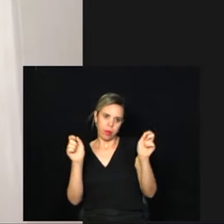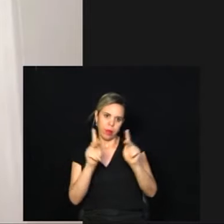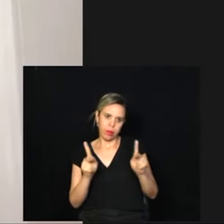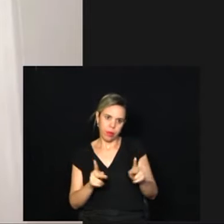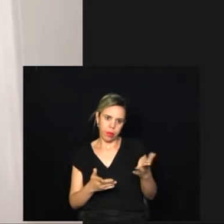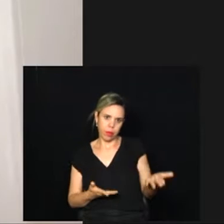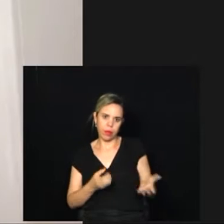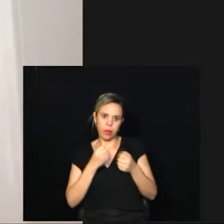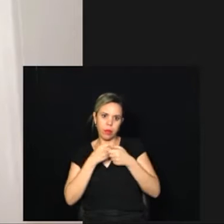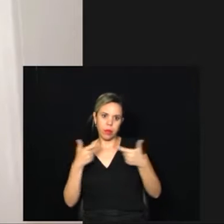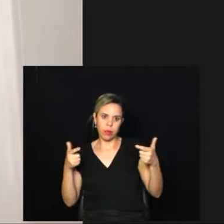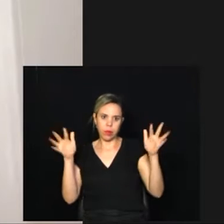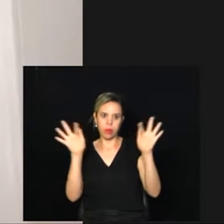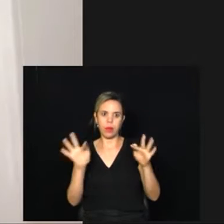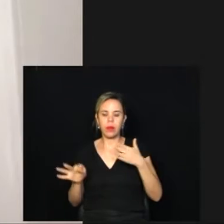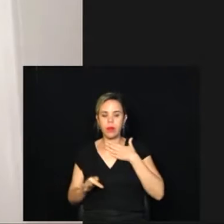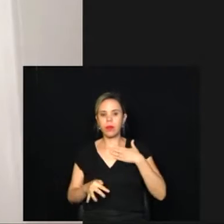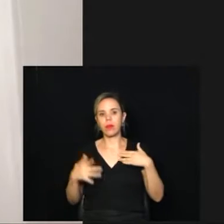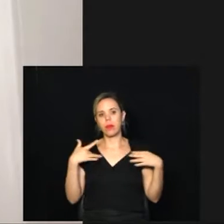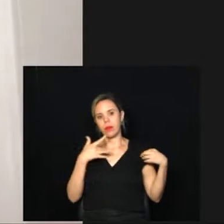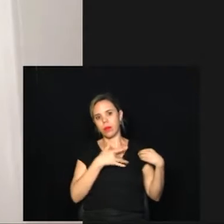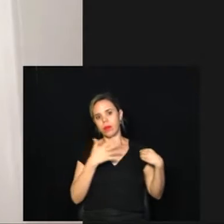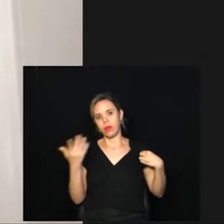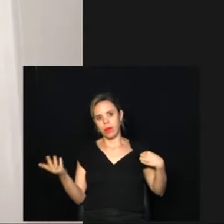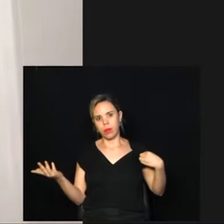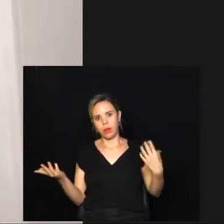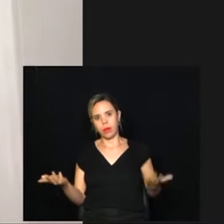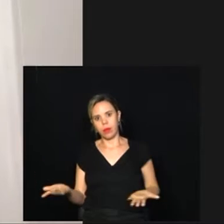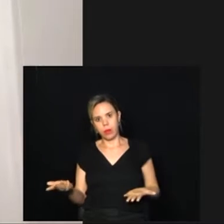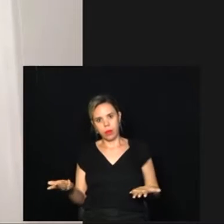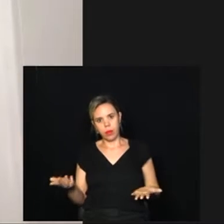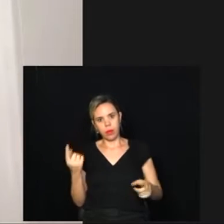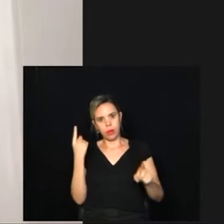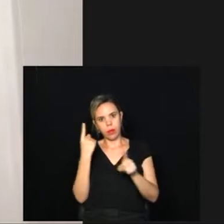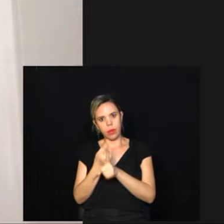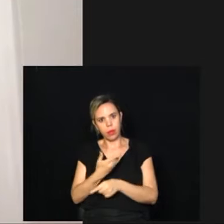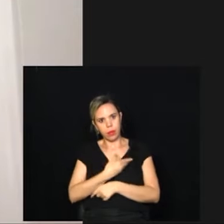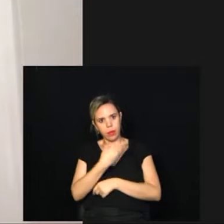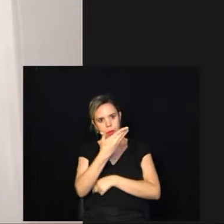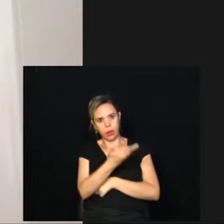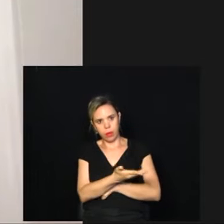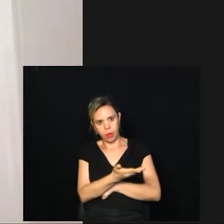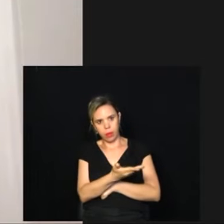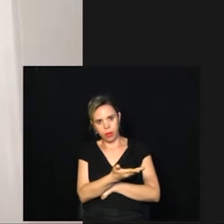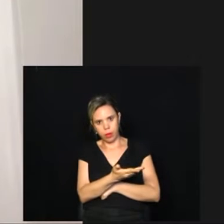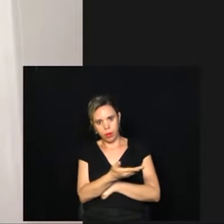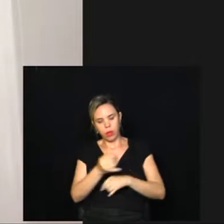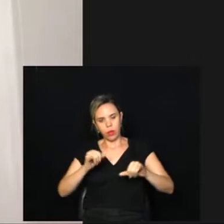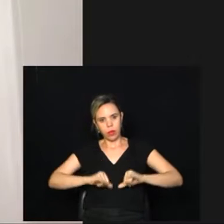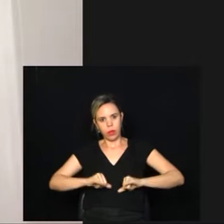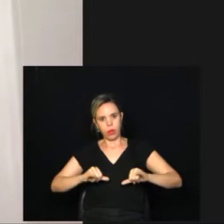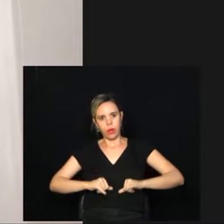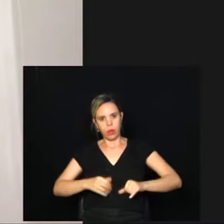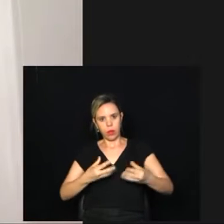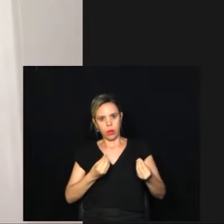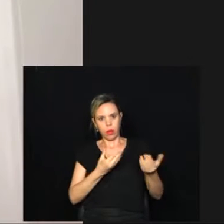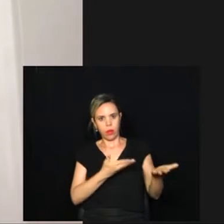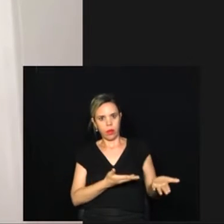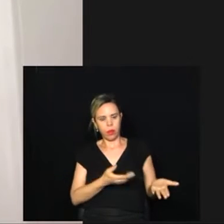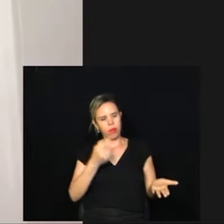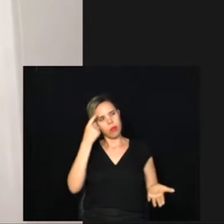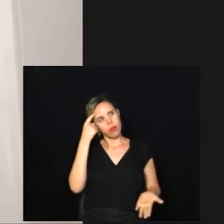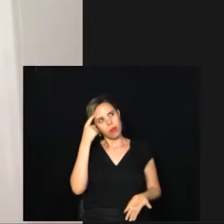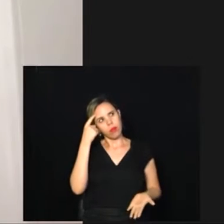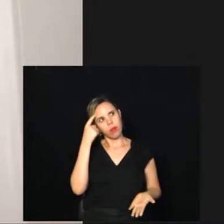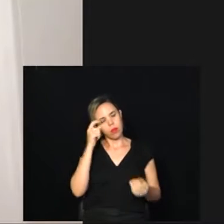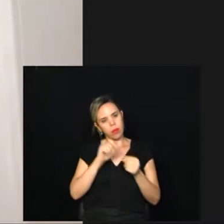da boa sorte, felicidade, saúde. E quando eu encontrei essa amiga minha, ela estava sofrendo muito e veio na minha cabeça